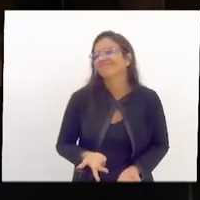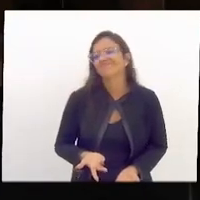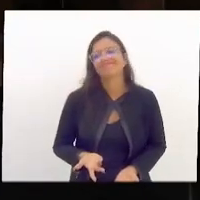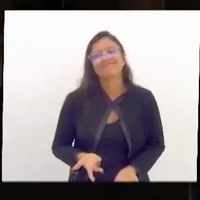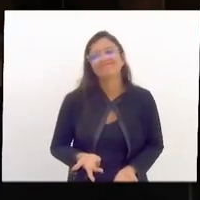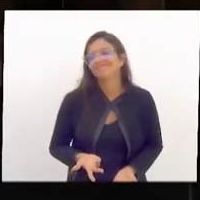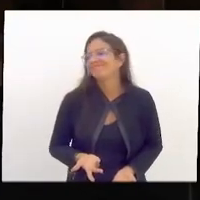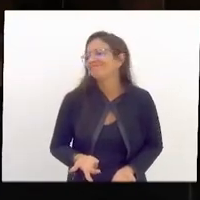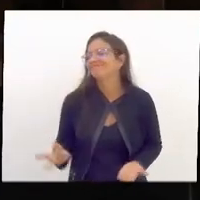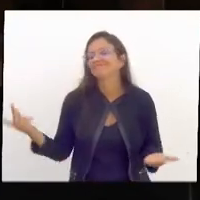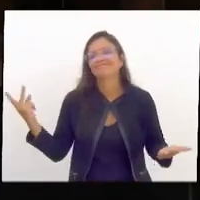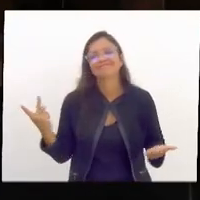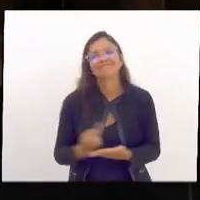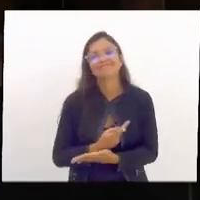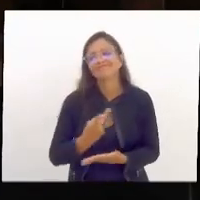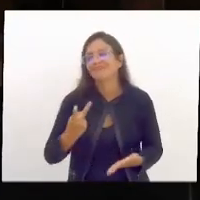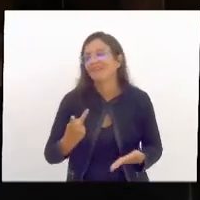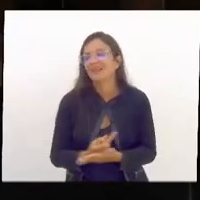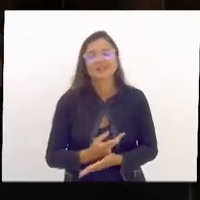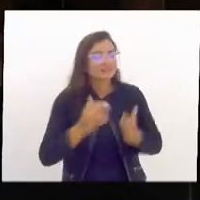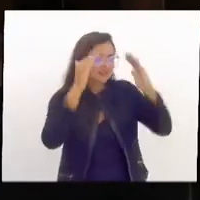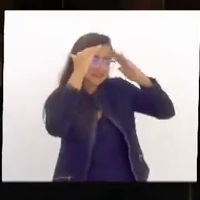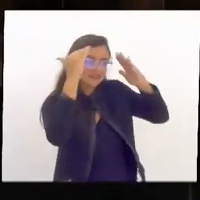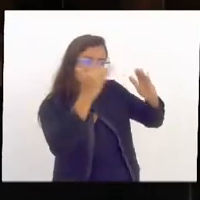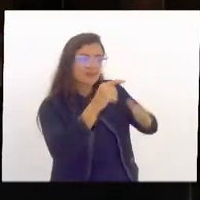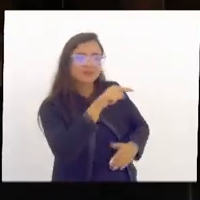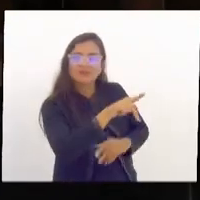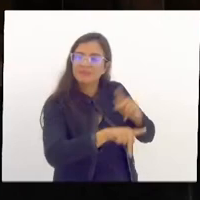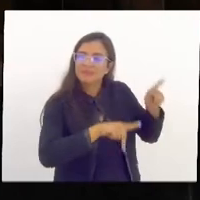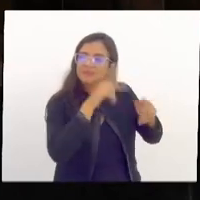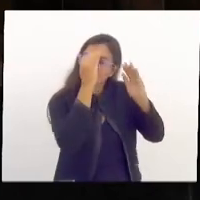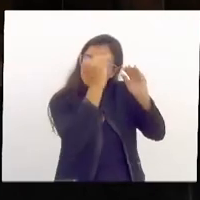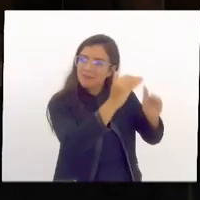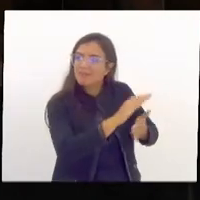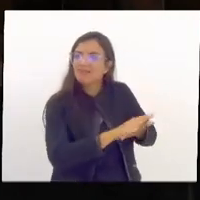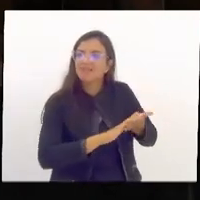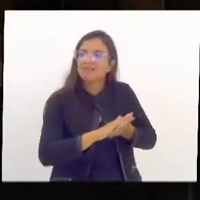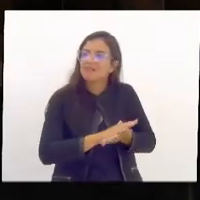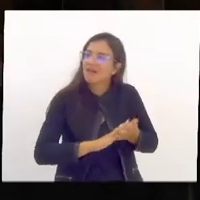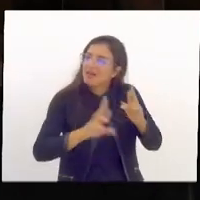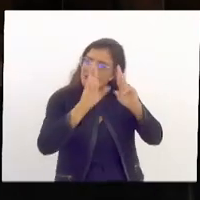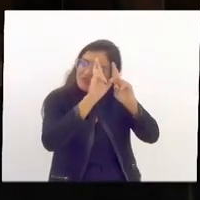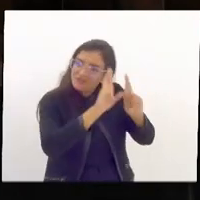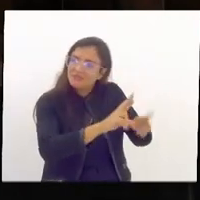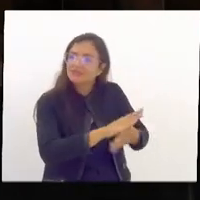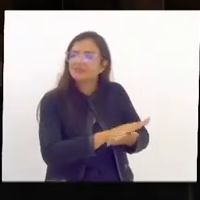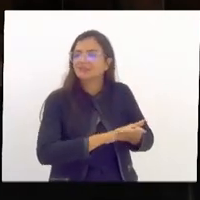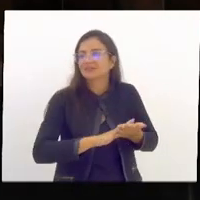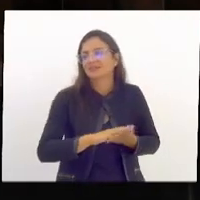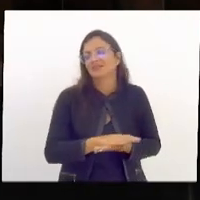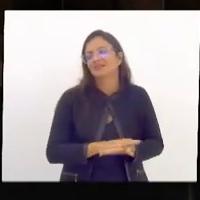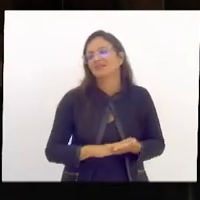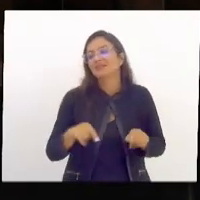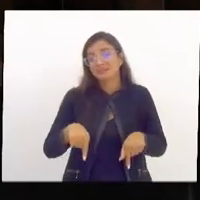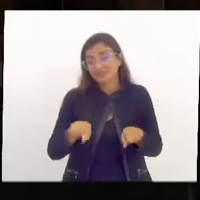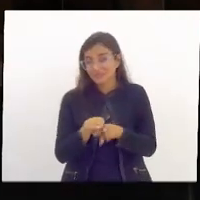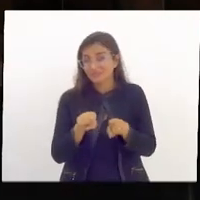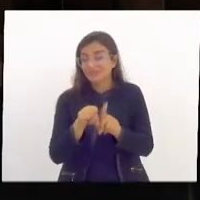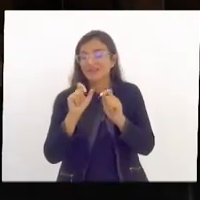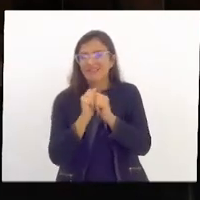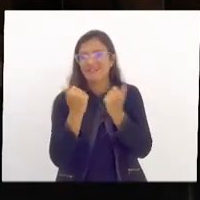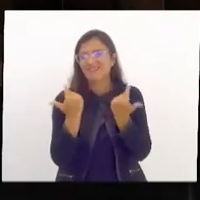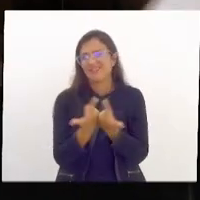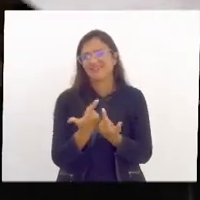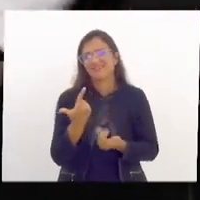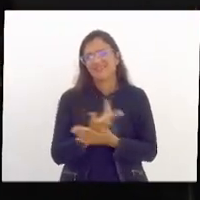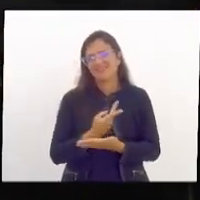um escárnio para a população, um escárnio para a própria Assembleia Legislativa do Estado do Rio de Janeiro. A gente